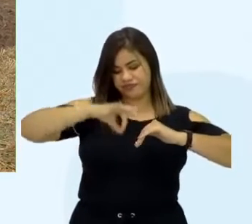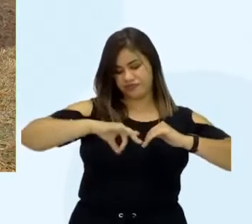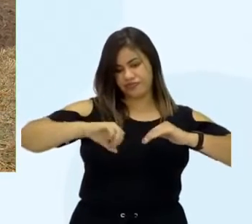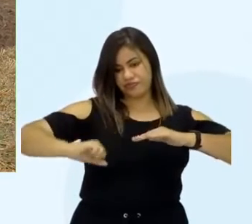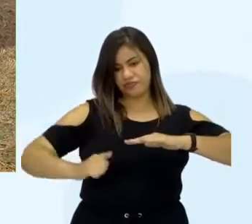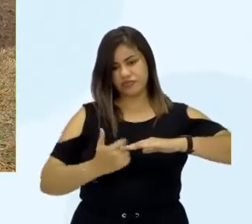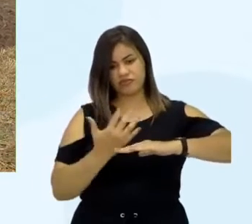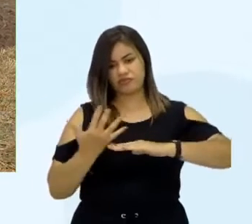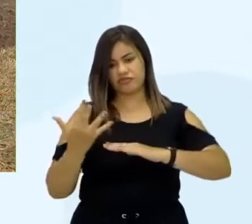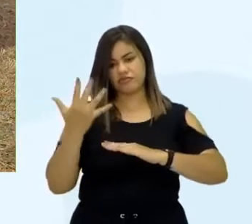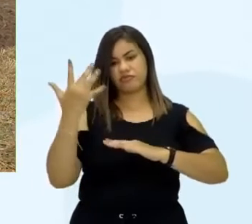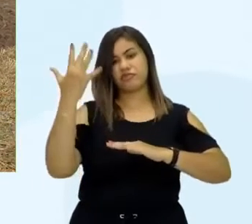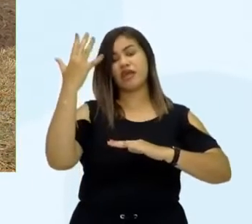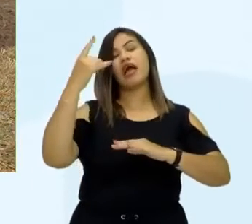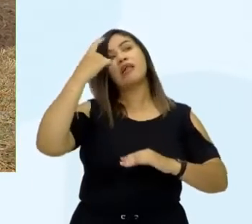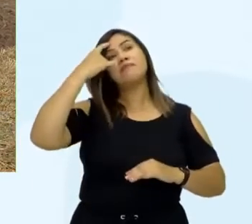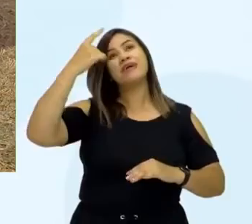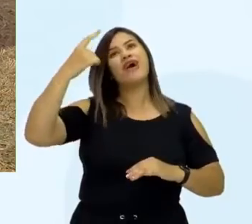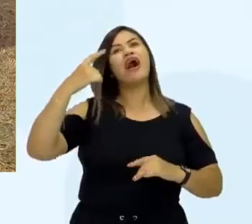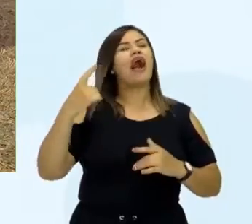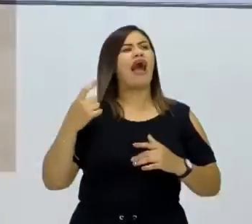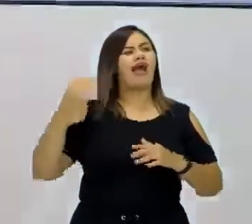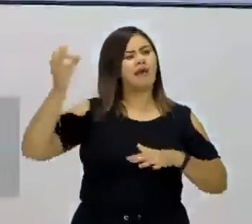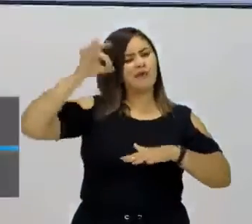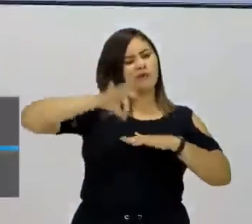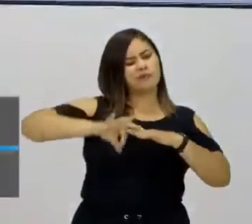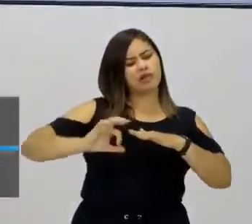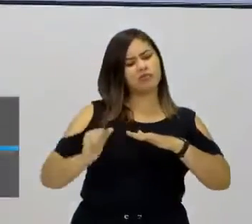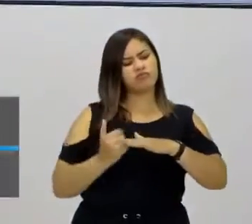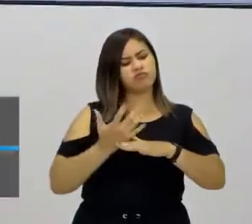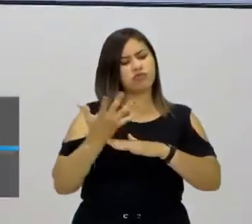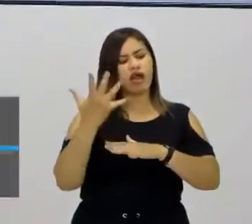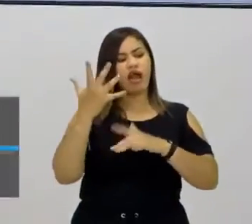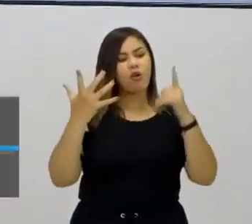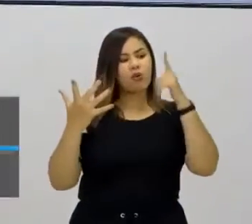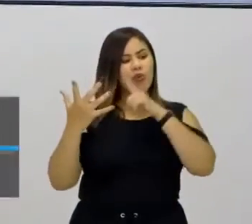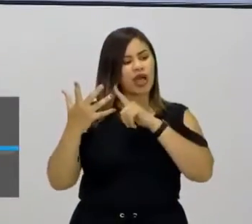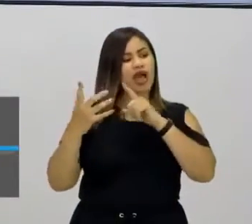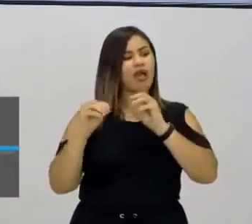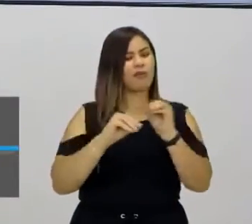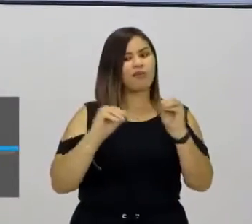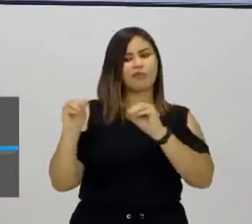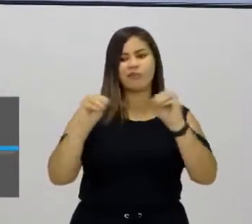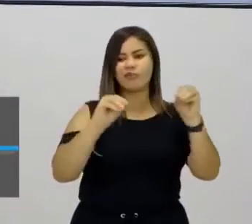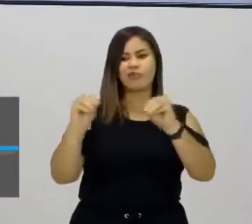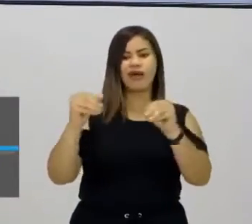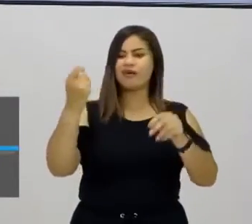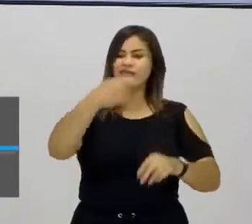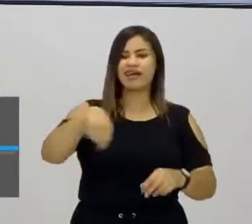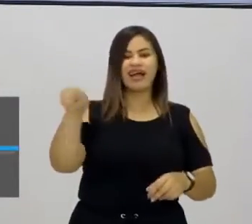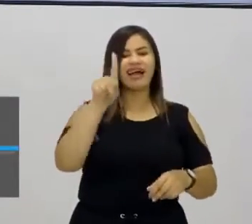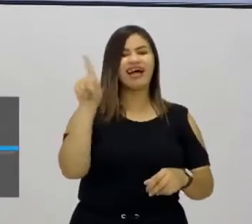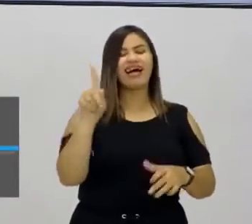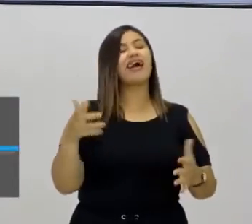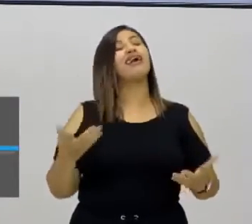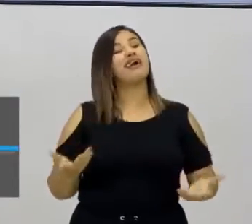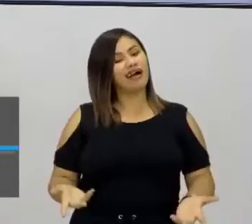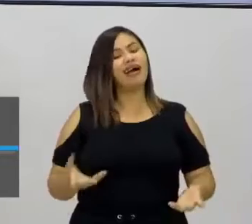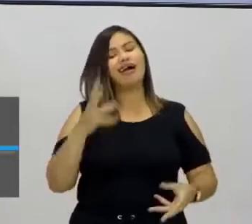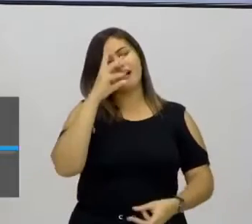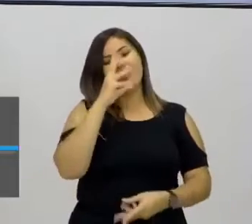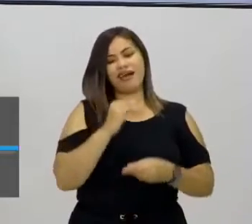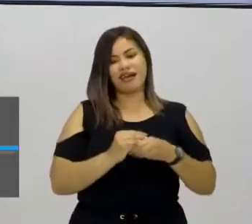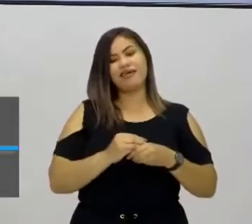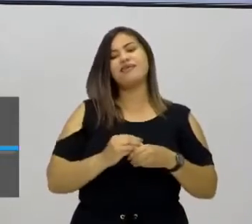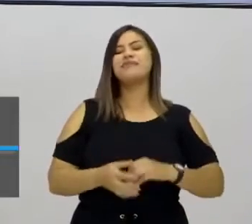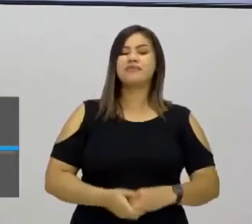ele plantando, ele não precisa mais ir, né, de lugar para lugar, né? Então essa aí é uma imagem, né, dando um exemplo, né? Tem que